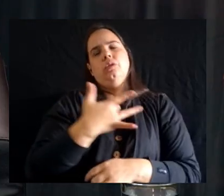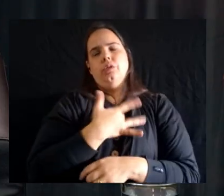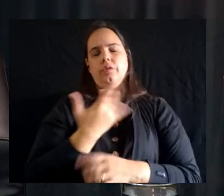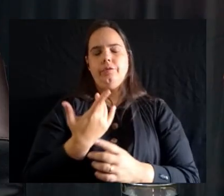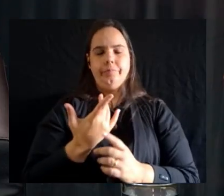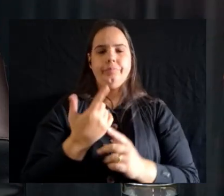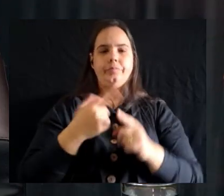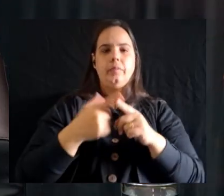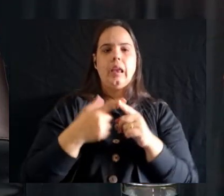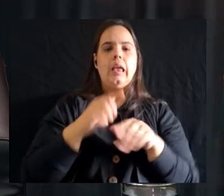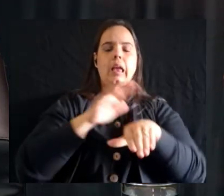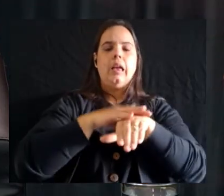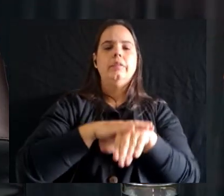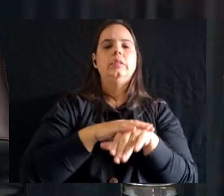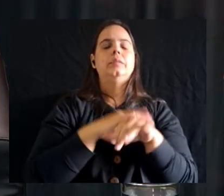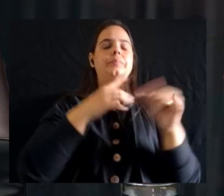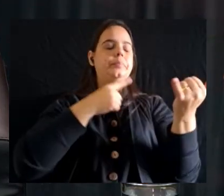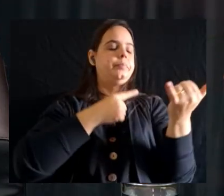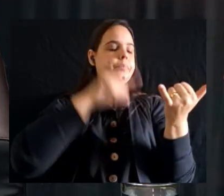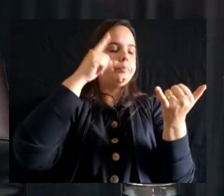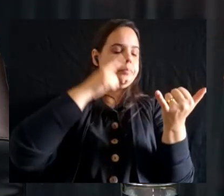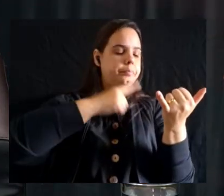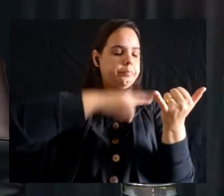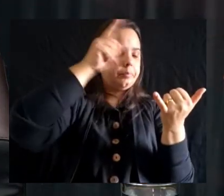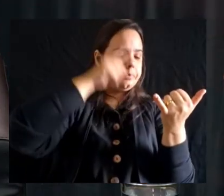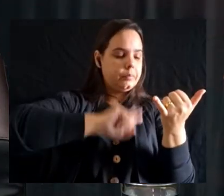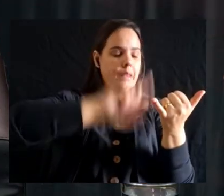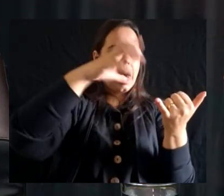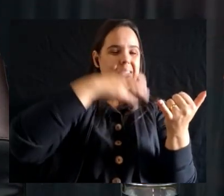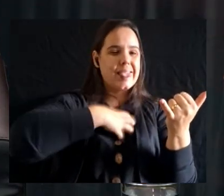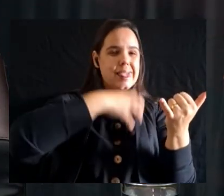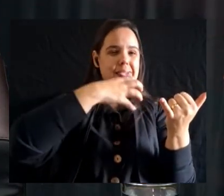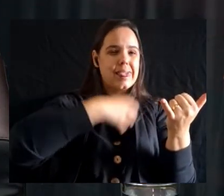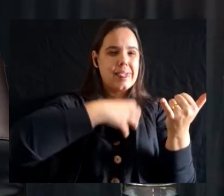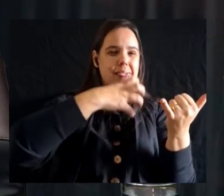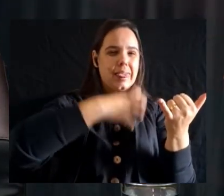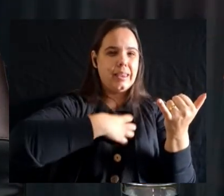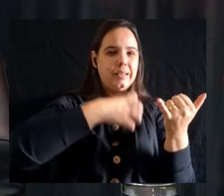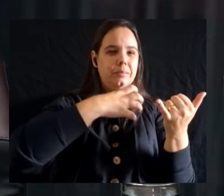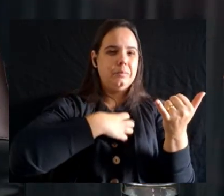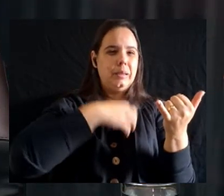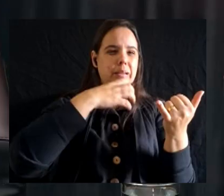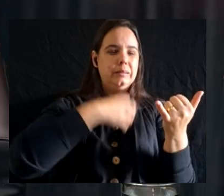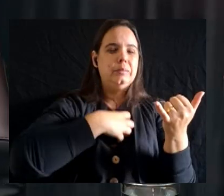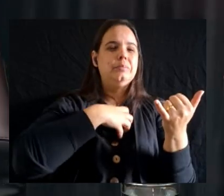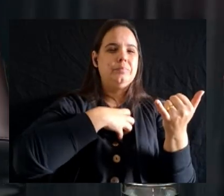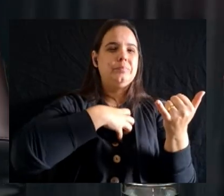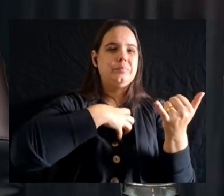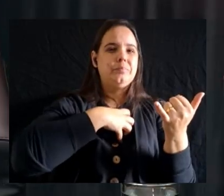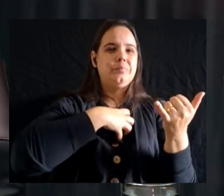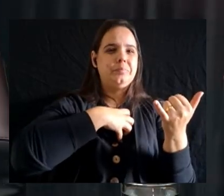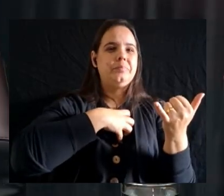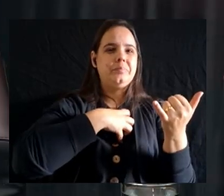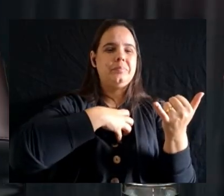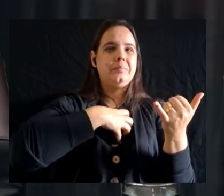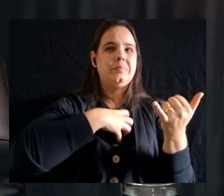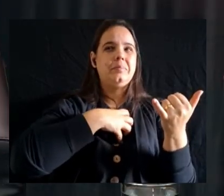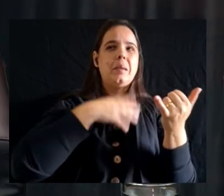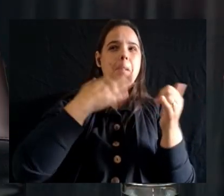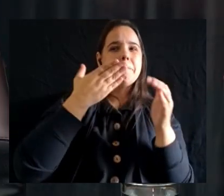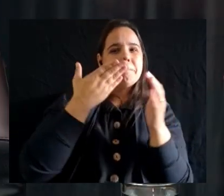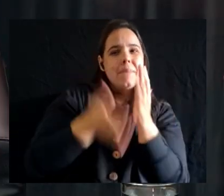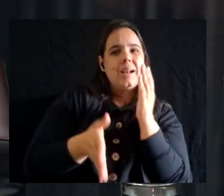né, para que essas questões emocionais, elas sejam pseudo-controladas, né, como a gente falou,